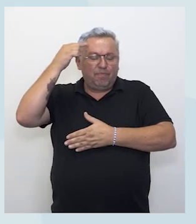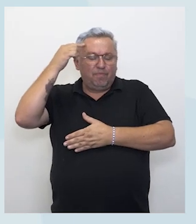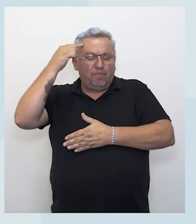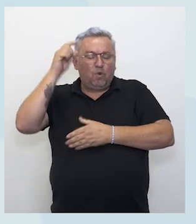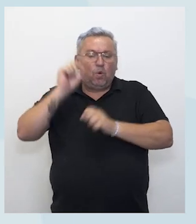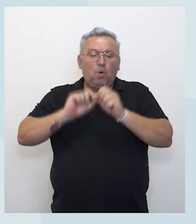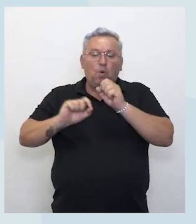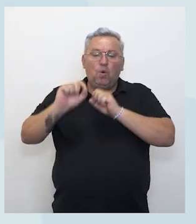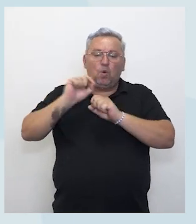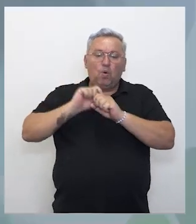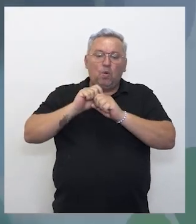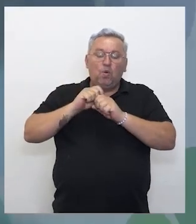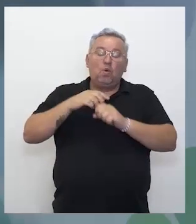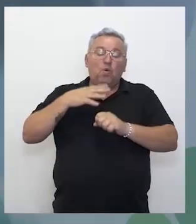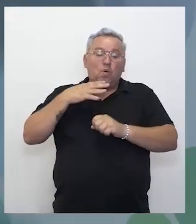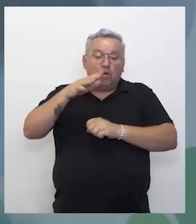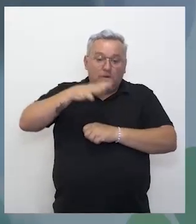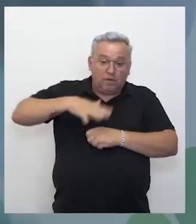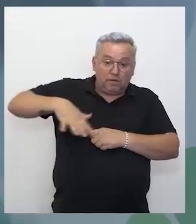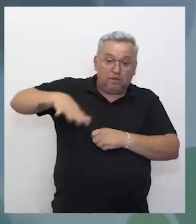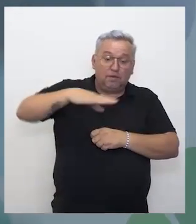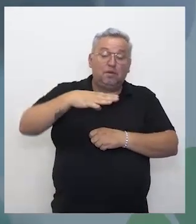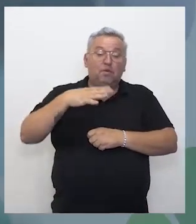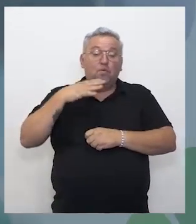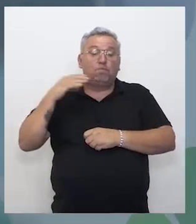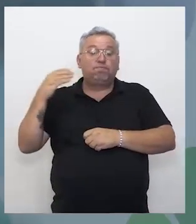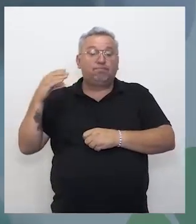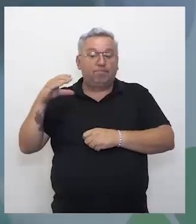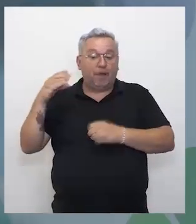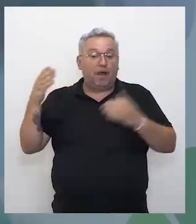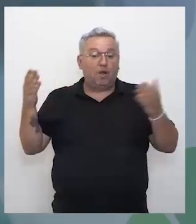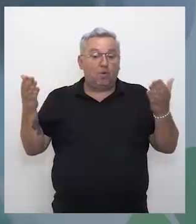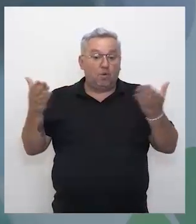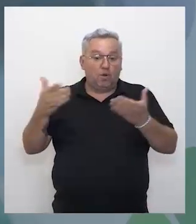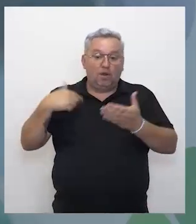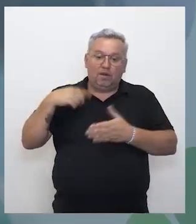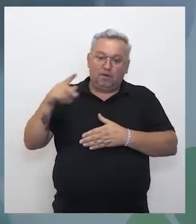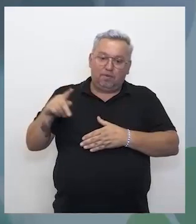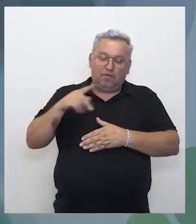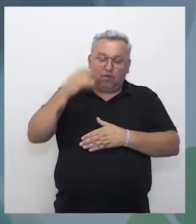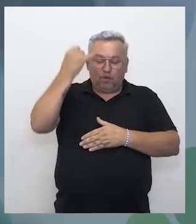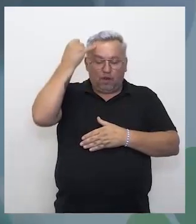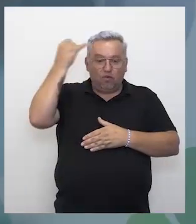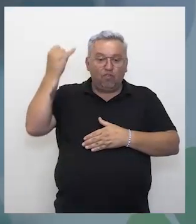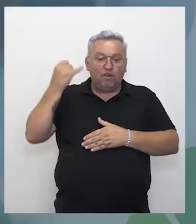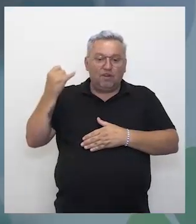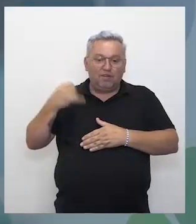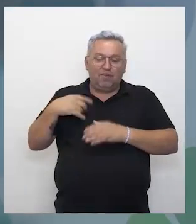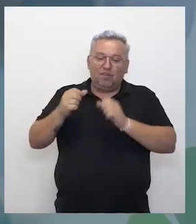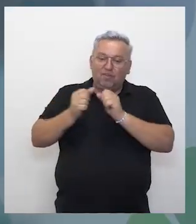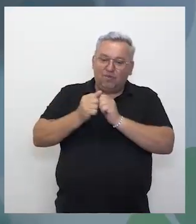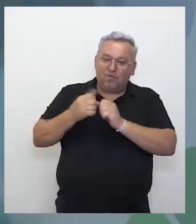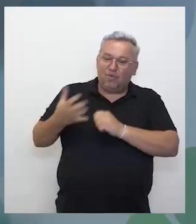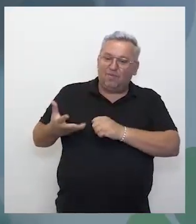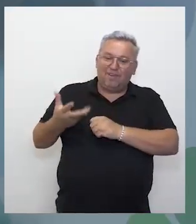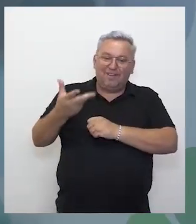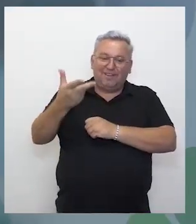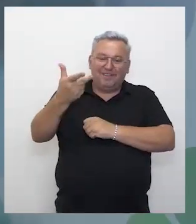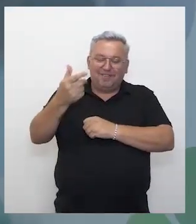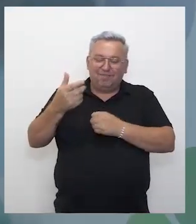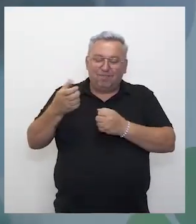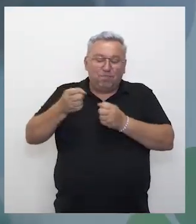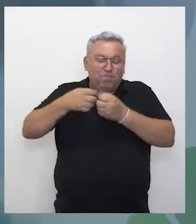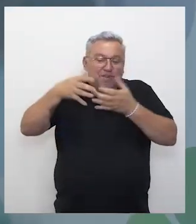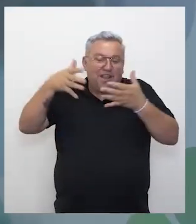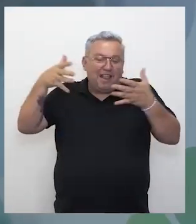sobre o senso comum e o conhecimento científico. E agora, eu, professora Jennifer, junto com a querida, com a maravilhosa, com a